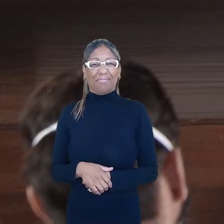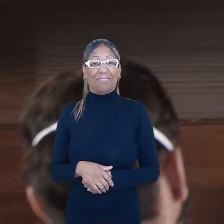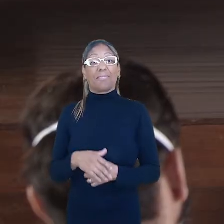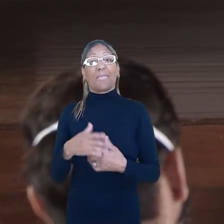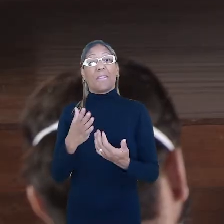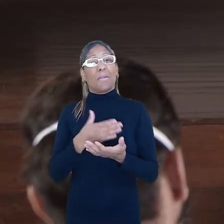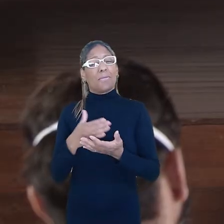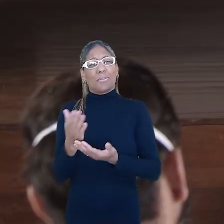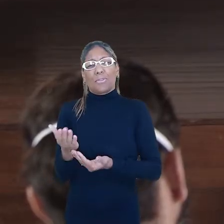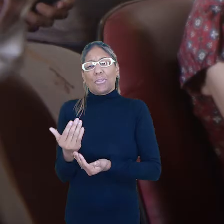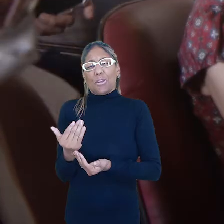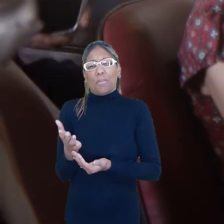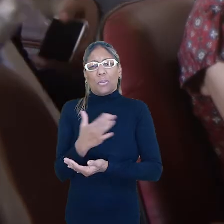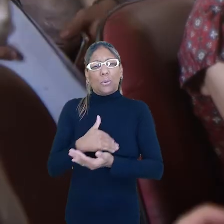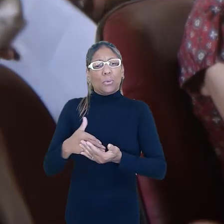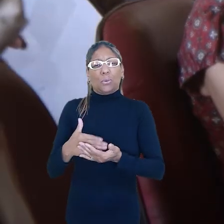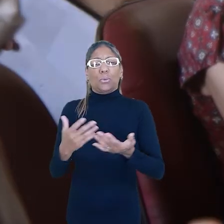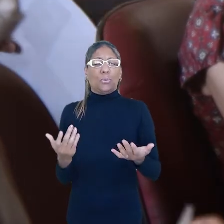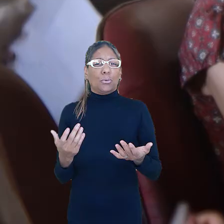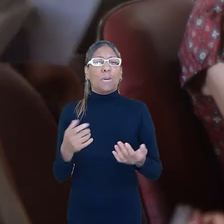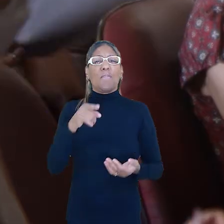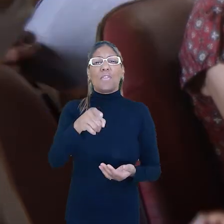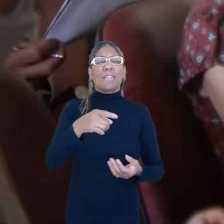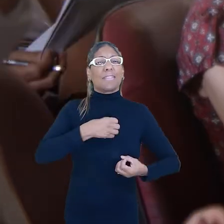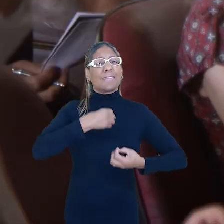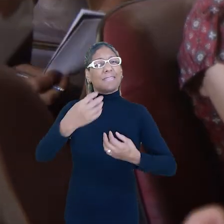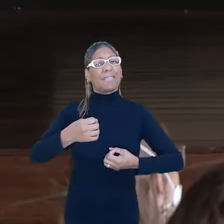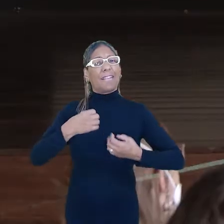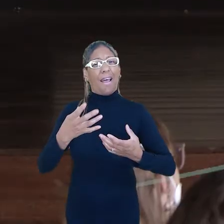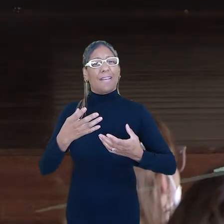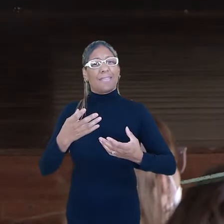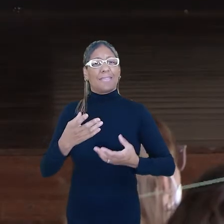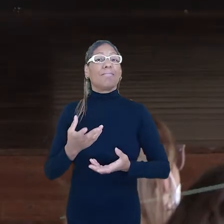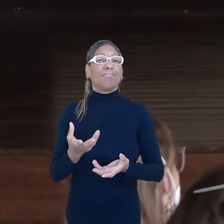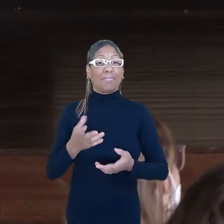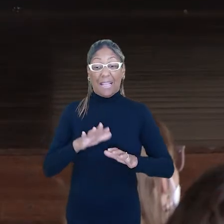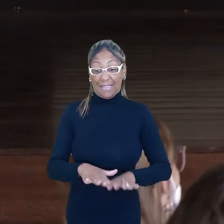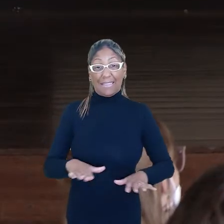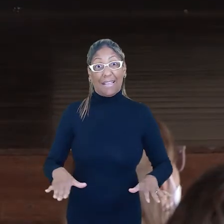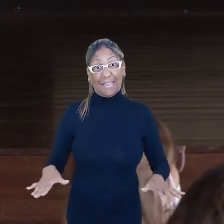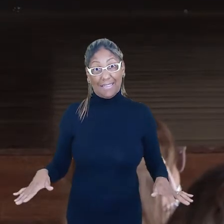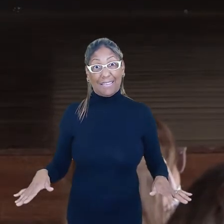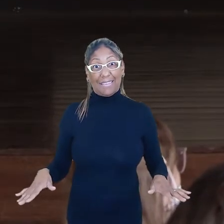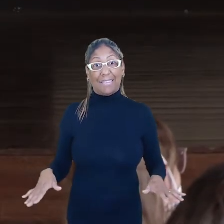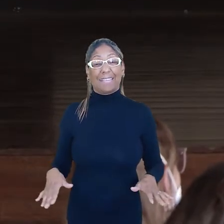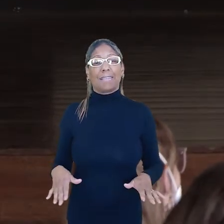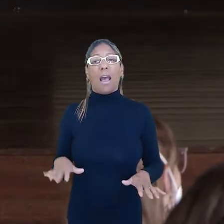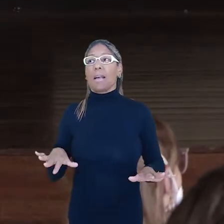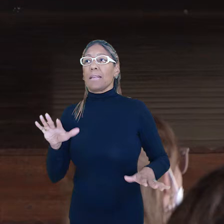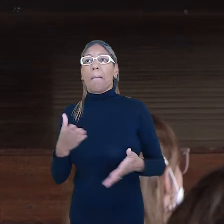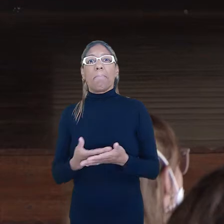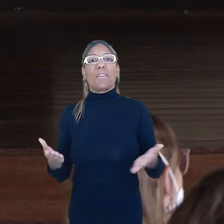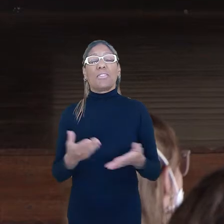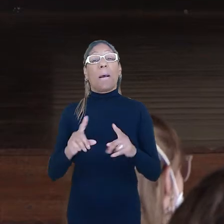dessa criança, desse jovem. Então eu gostei muito disso, o que vocês trazem. A gente trabalha com a área das crianças, mais